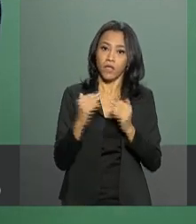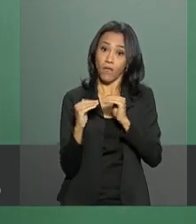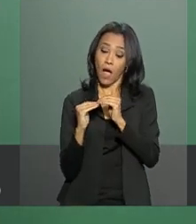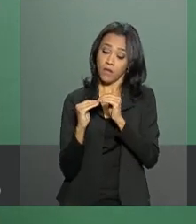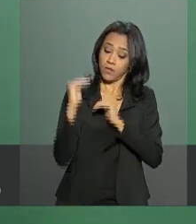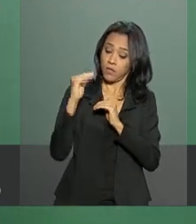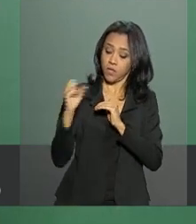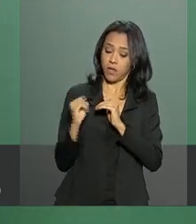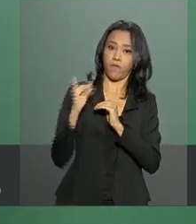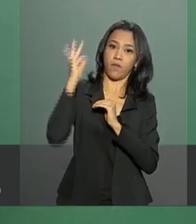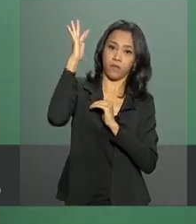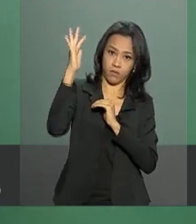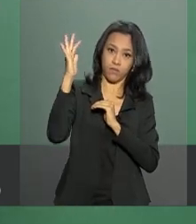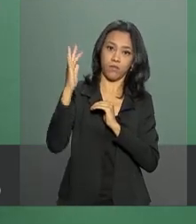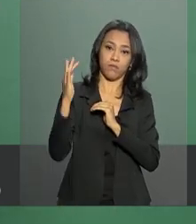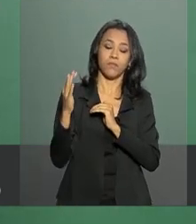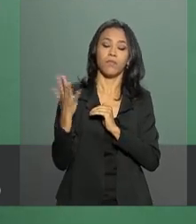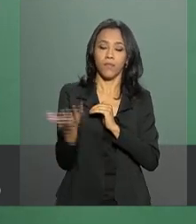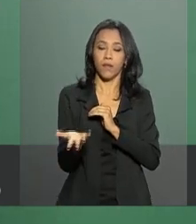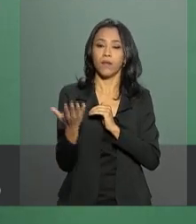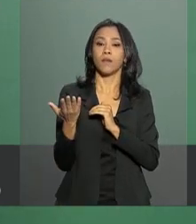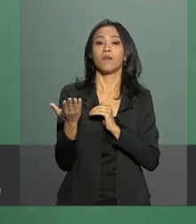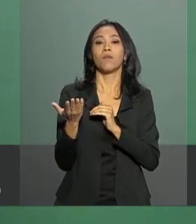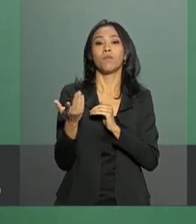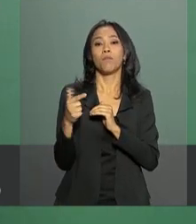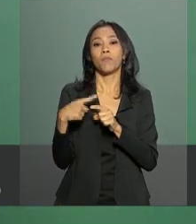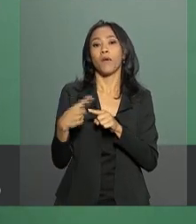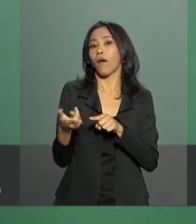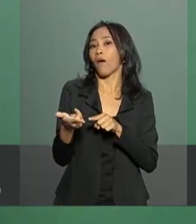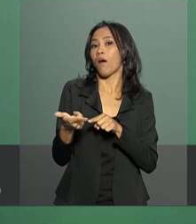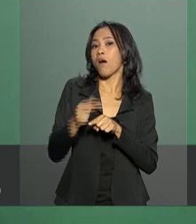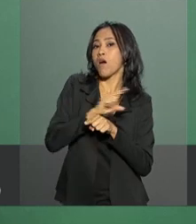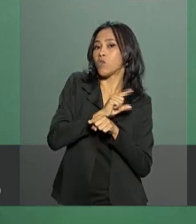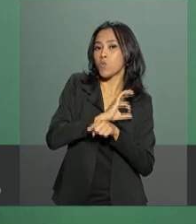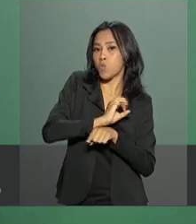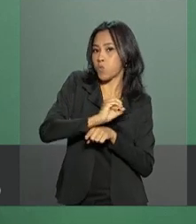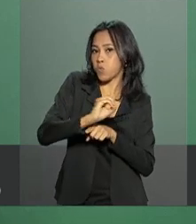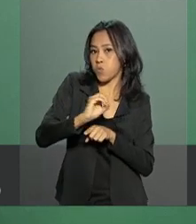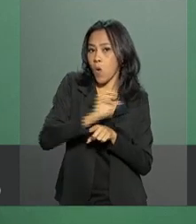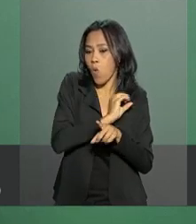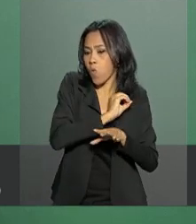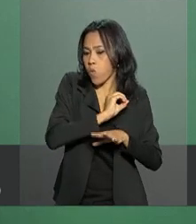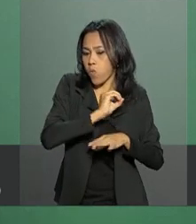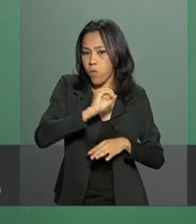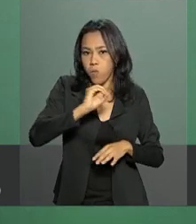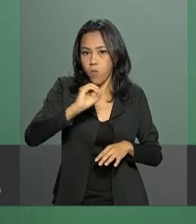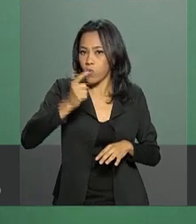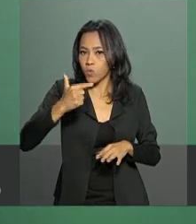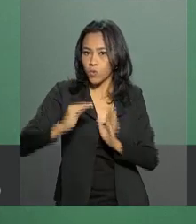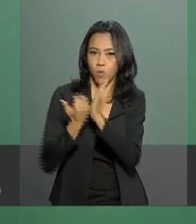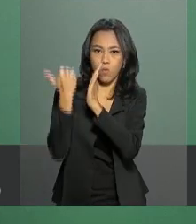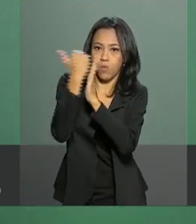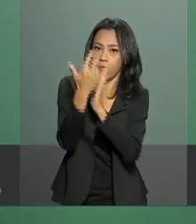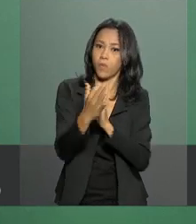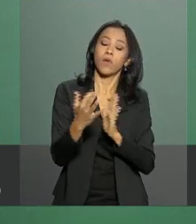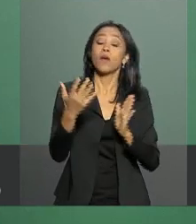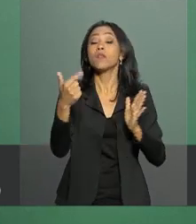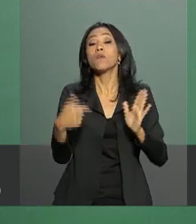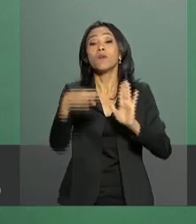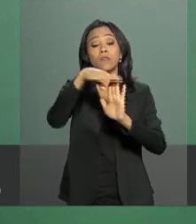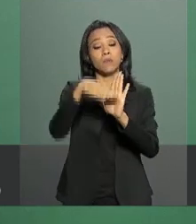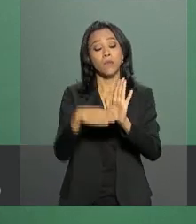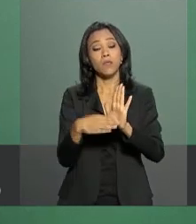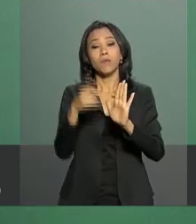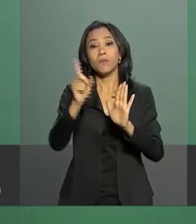um novo aumento igualmente acima da inflação mas bolsa família não pode ser apenas um programa digamos assim de